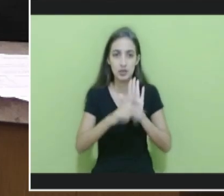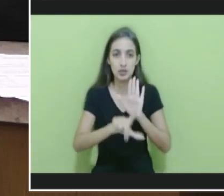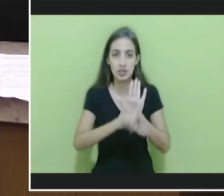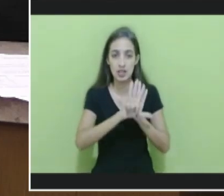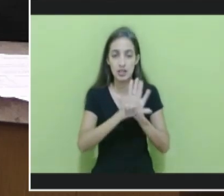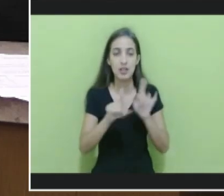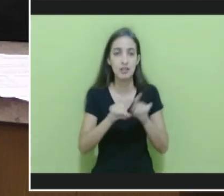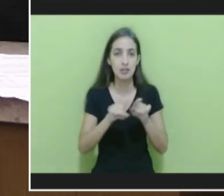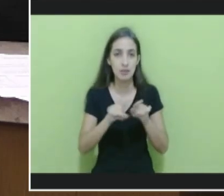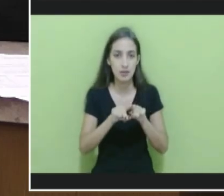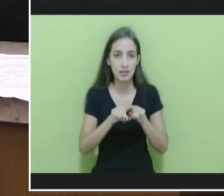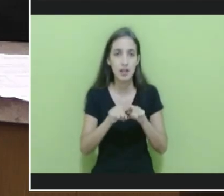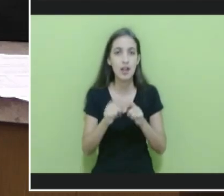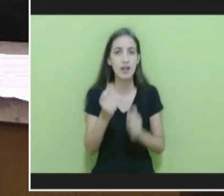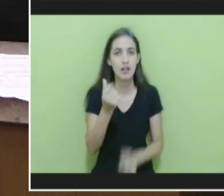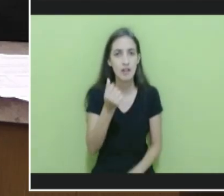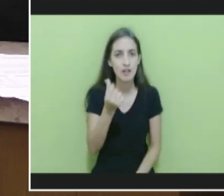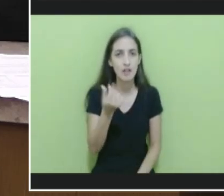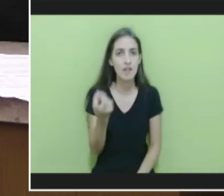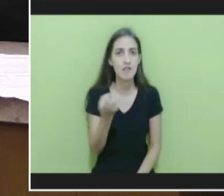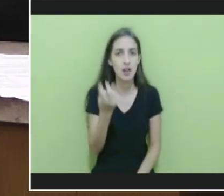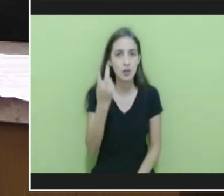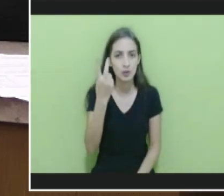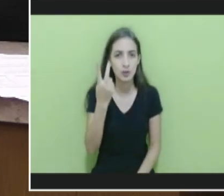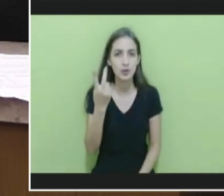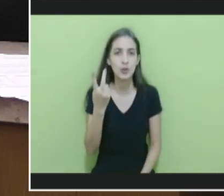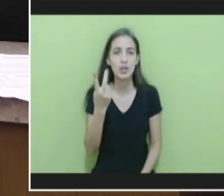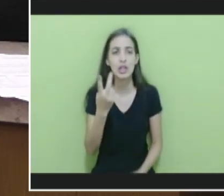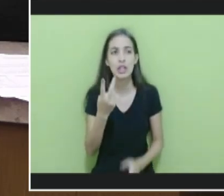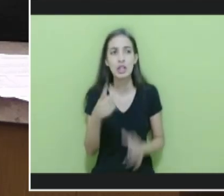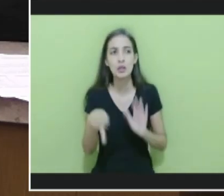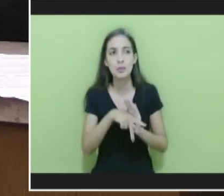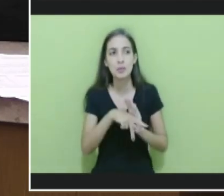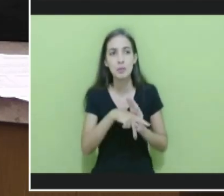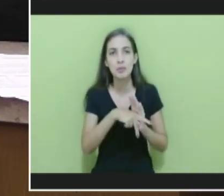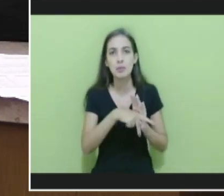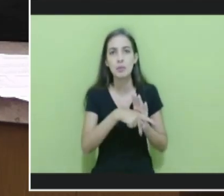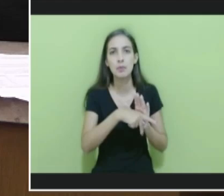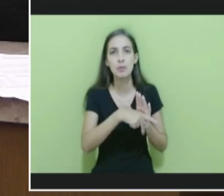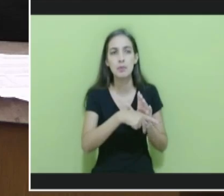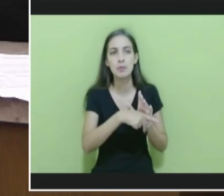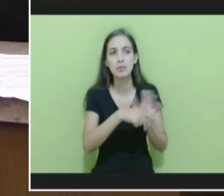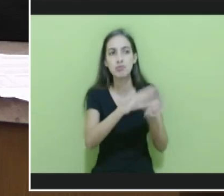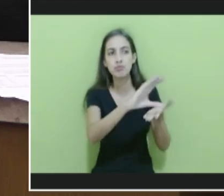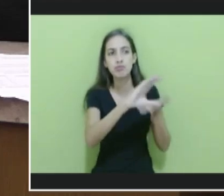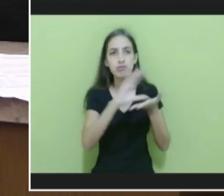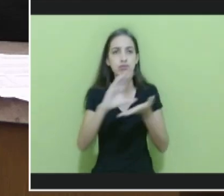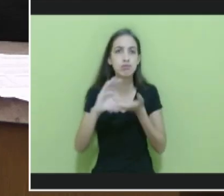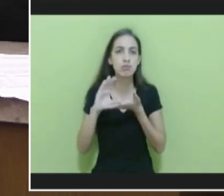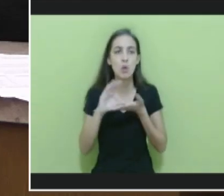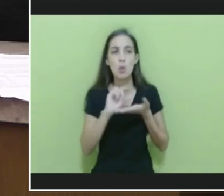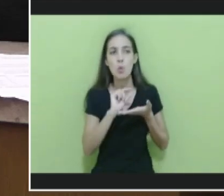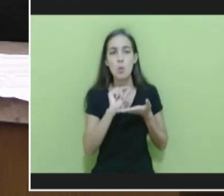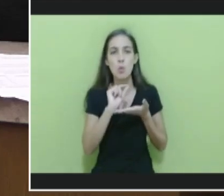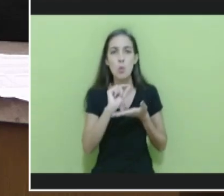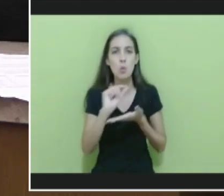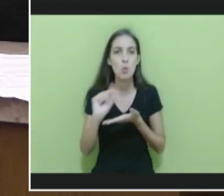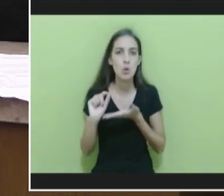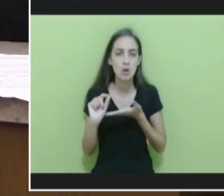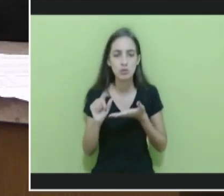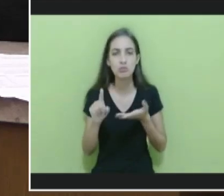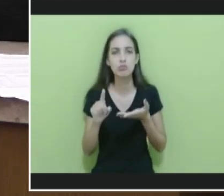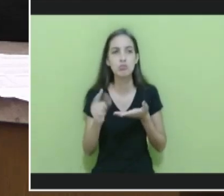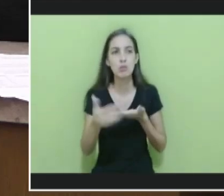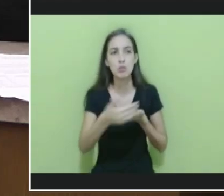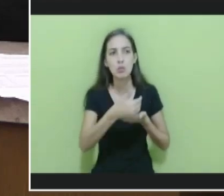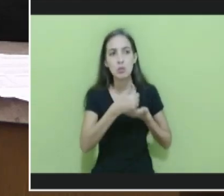os valores, a origem dos principais valores da onde a fonte da onde que são arrecadados, né?